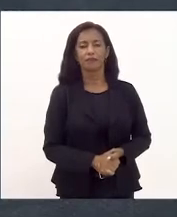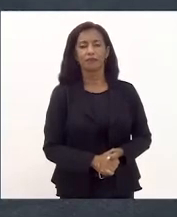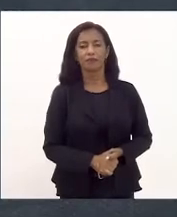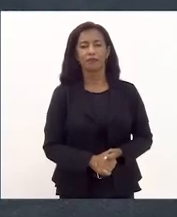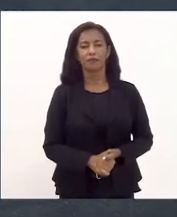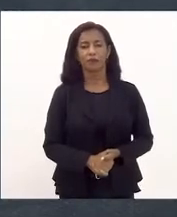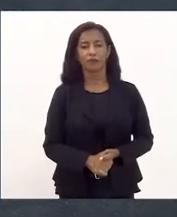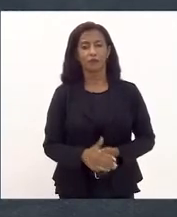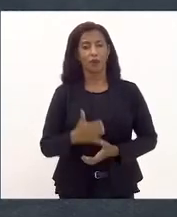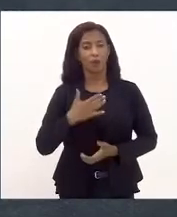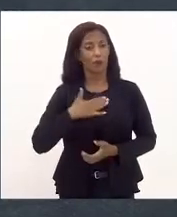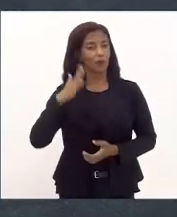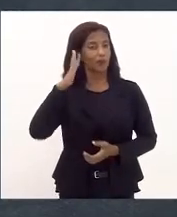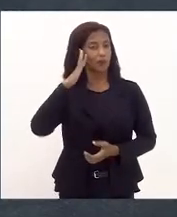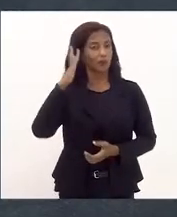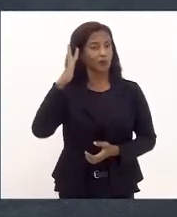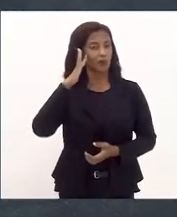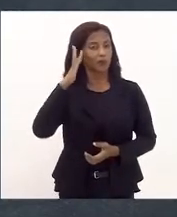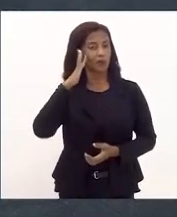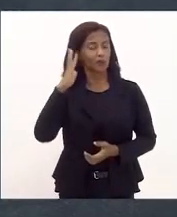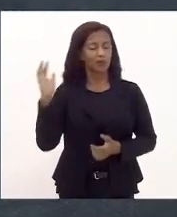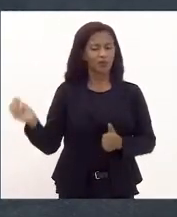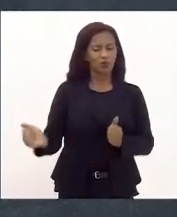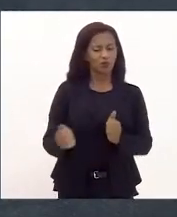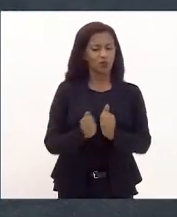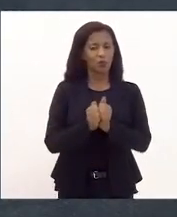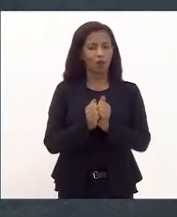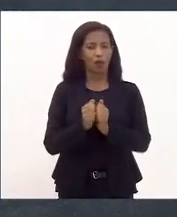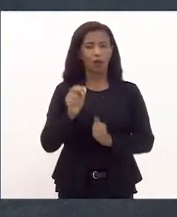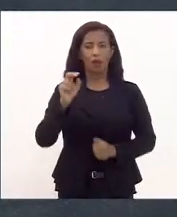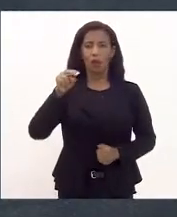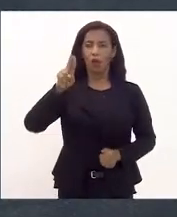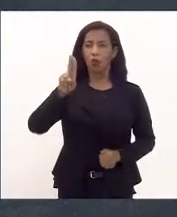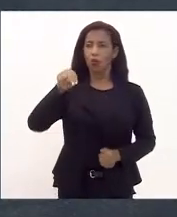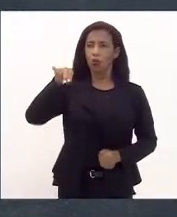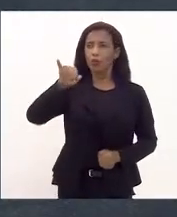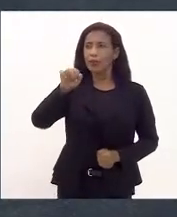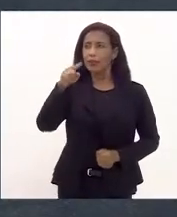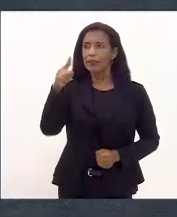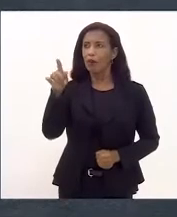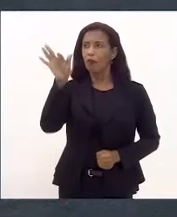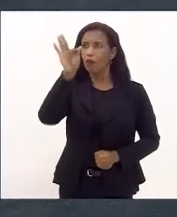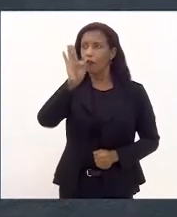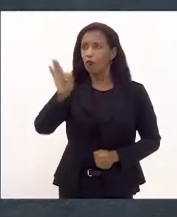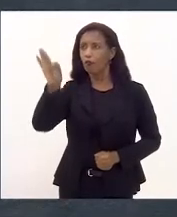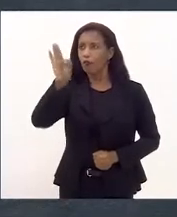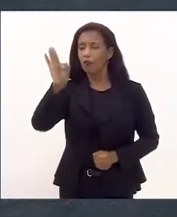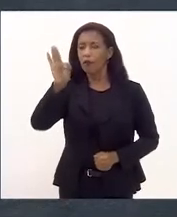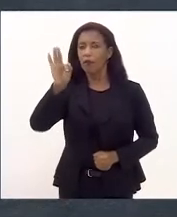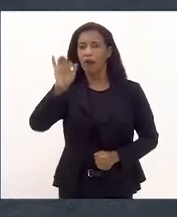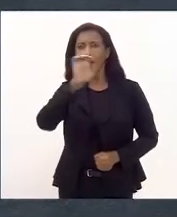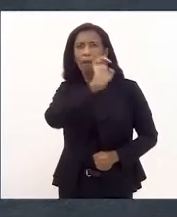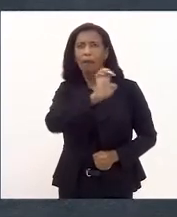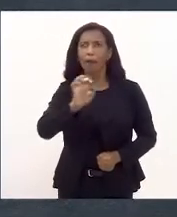presidente, no meu sonho, se juntasse a União, os estados